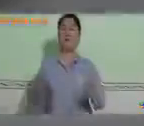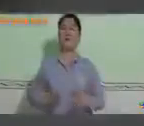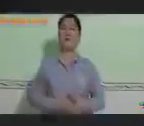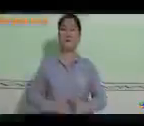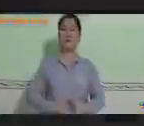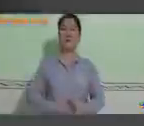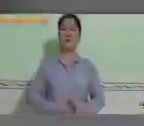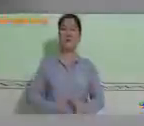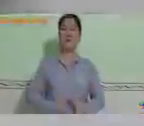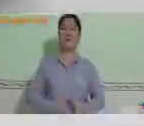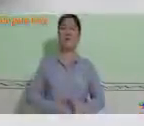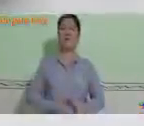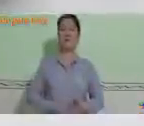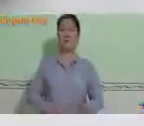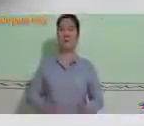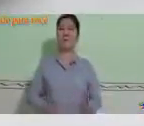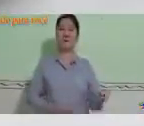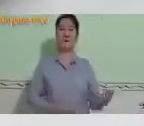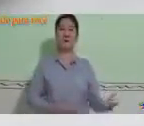ocorre a bursite no joelho.